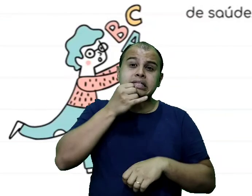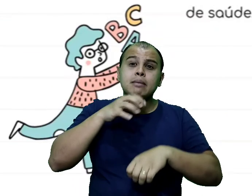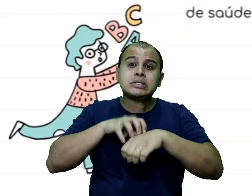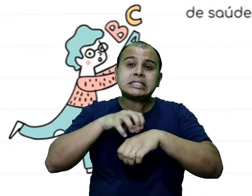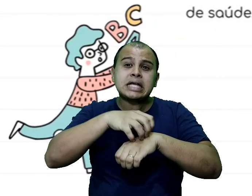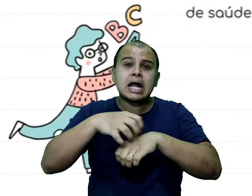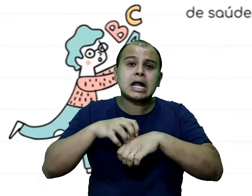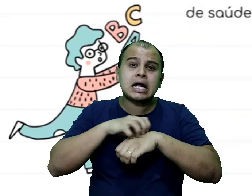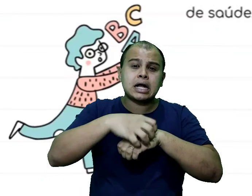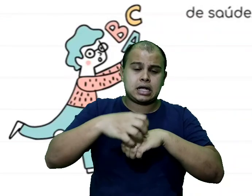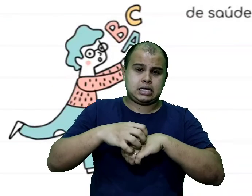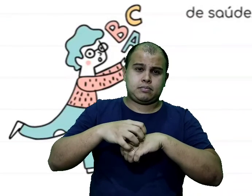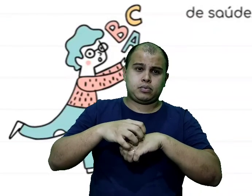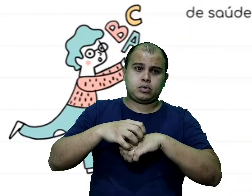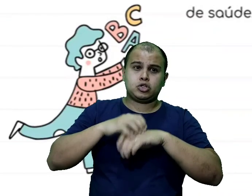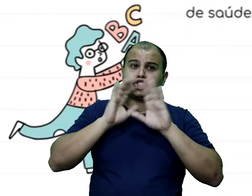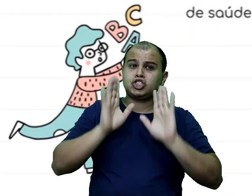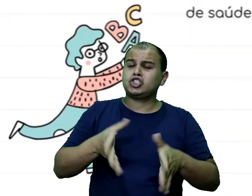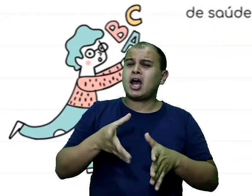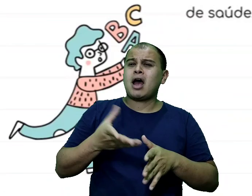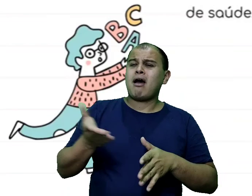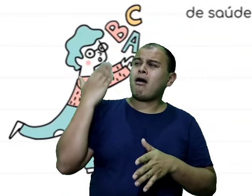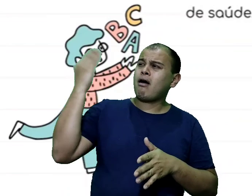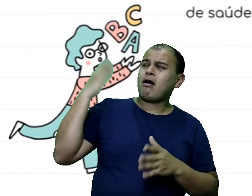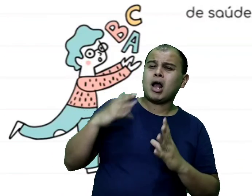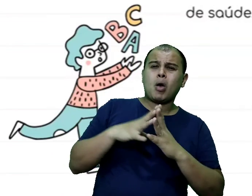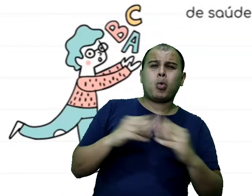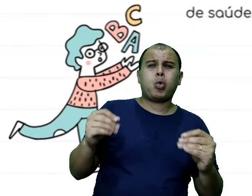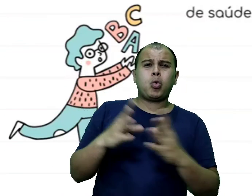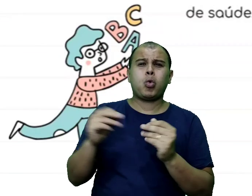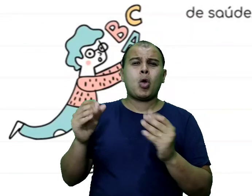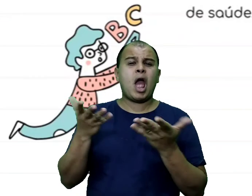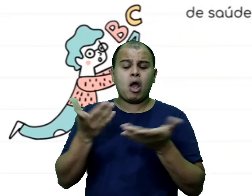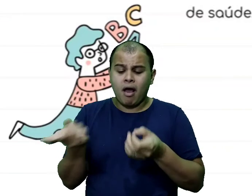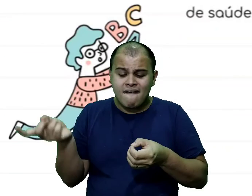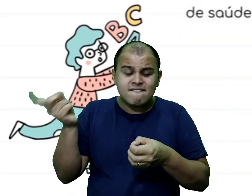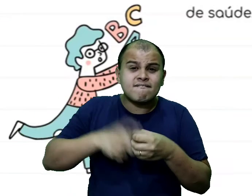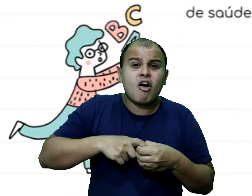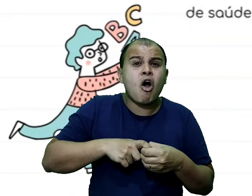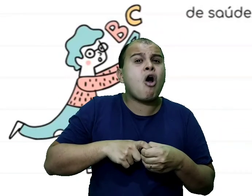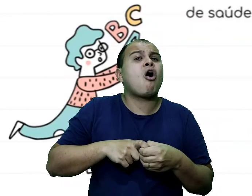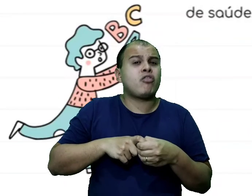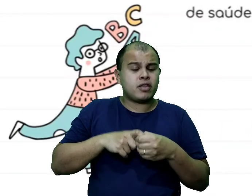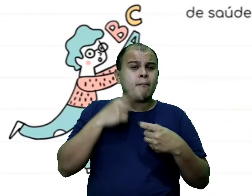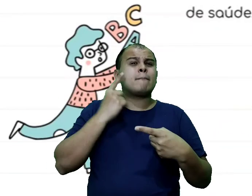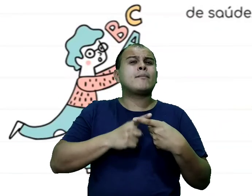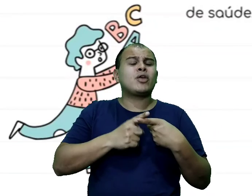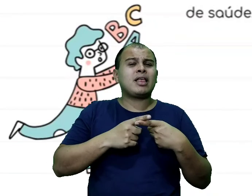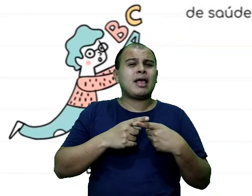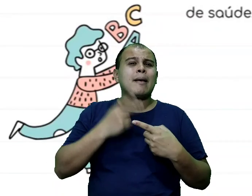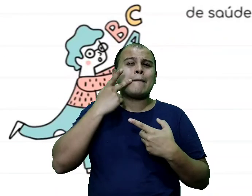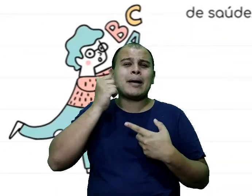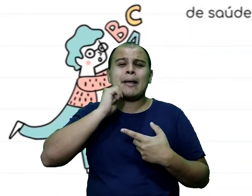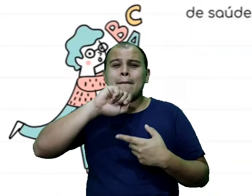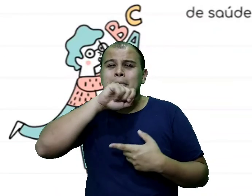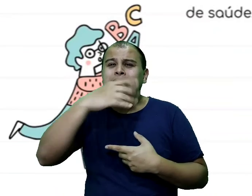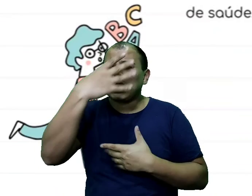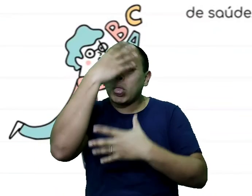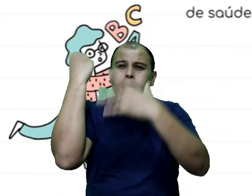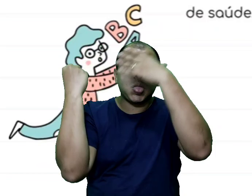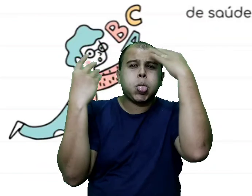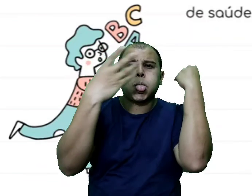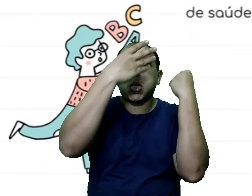erradicado no nosso país por negligência de muitos pais que não levam seus filhos para vacinar ou porque tem dó dele tomar